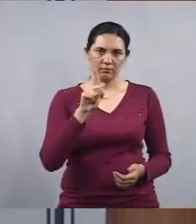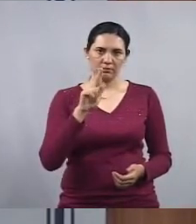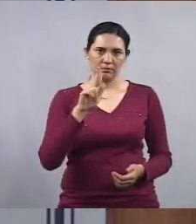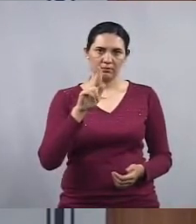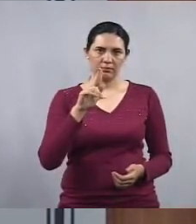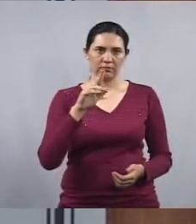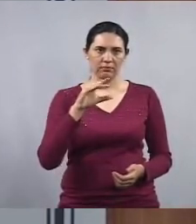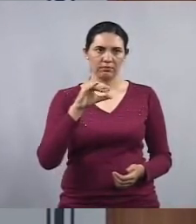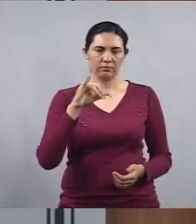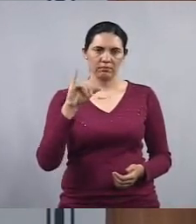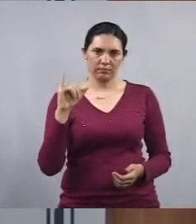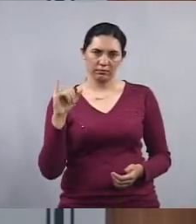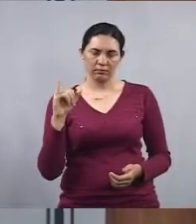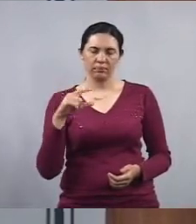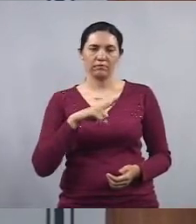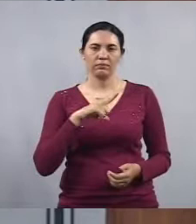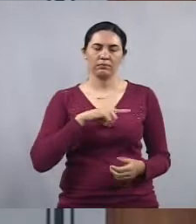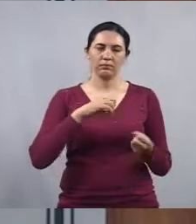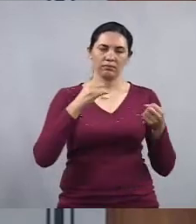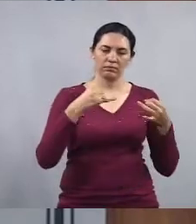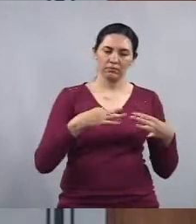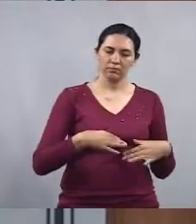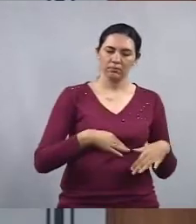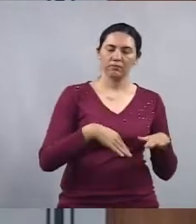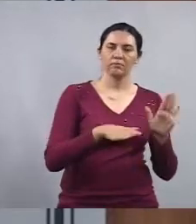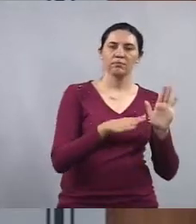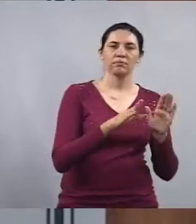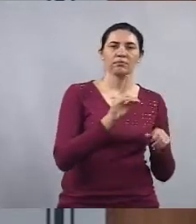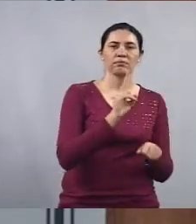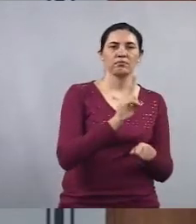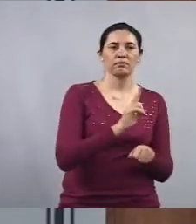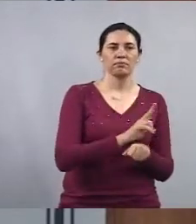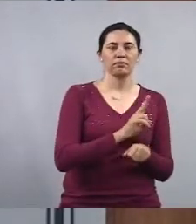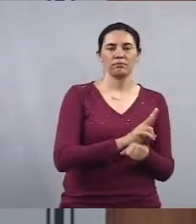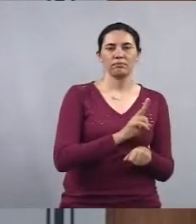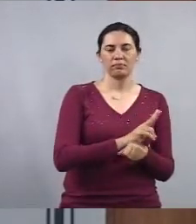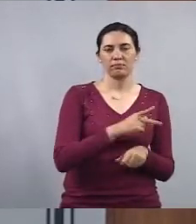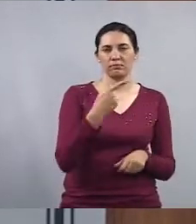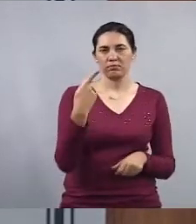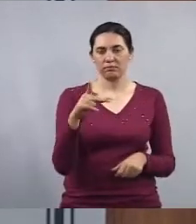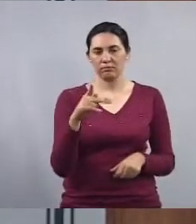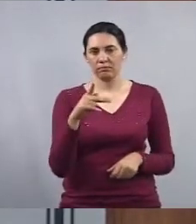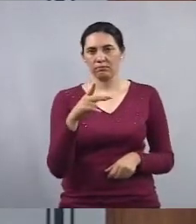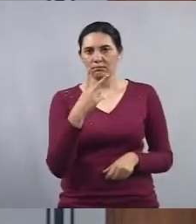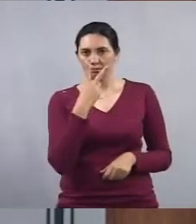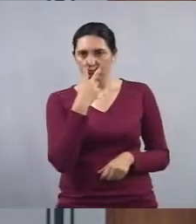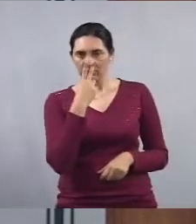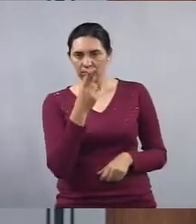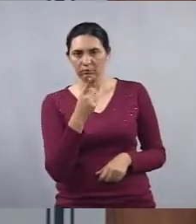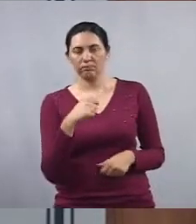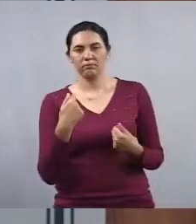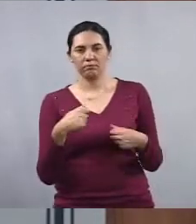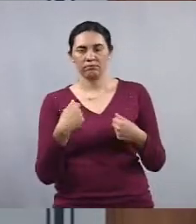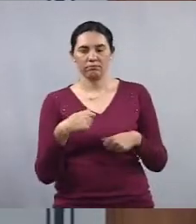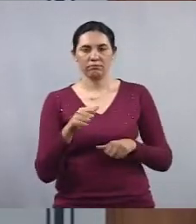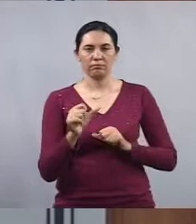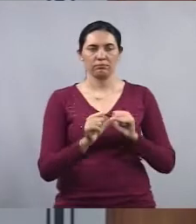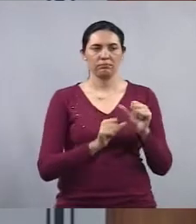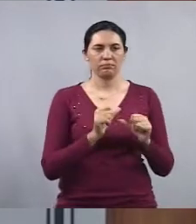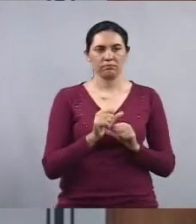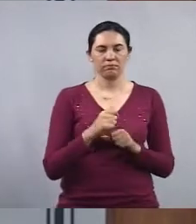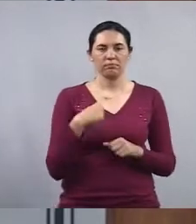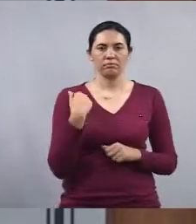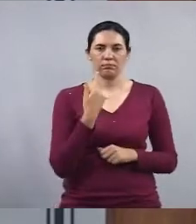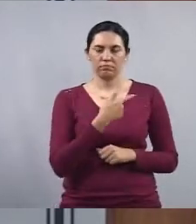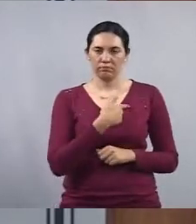a planta defesa dele no que ele acha que tem que ter reforma nós vivemos numa região no Estado de São